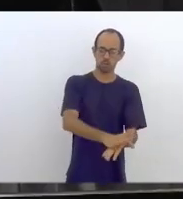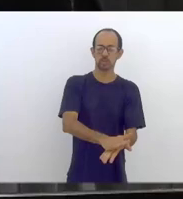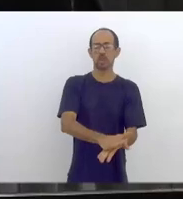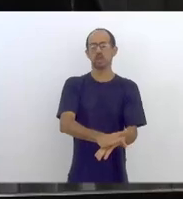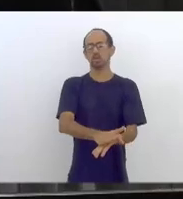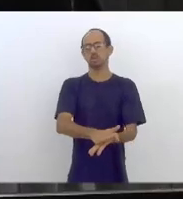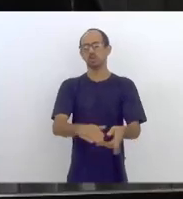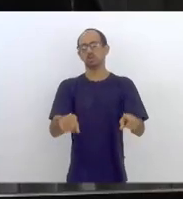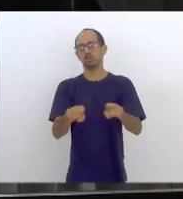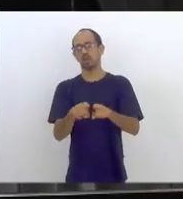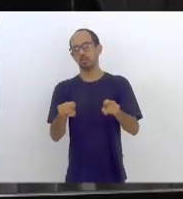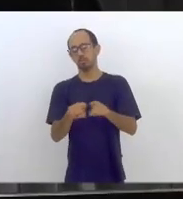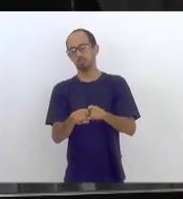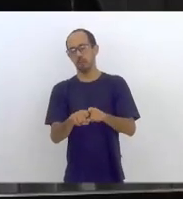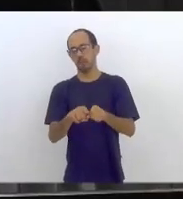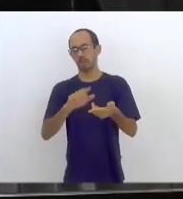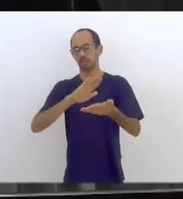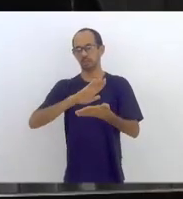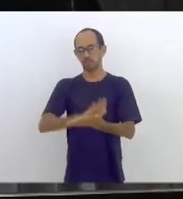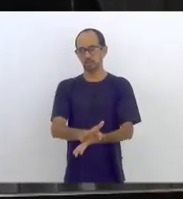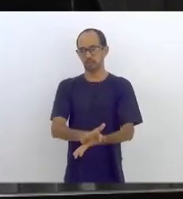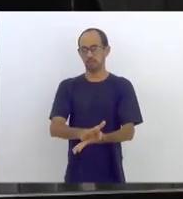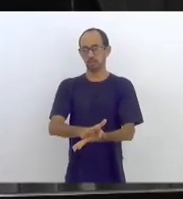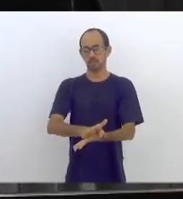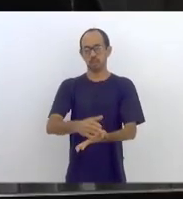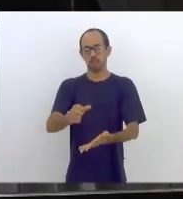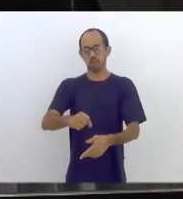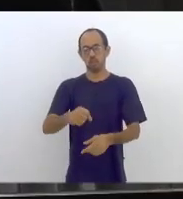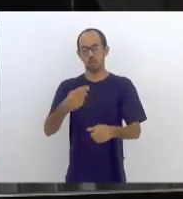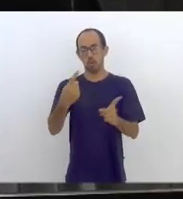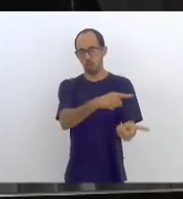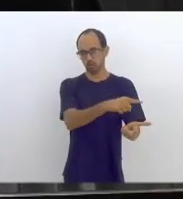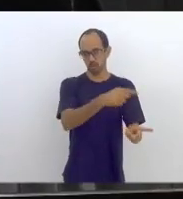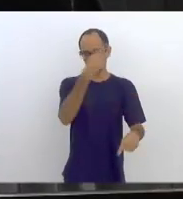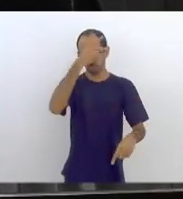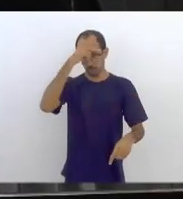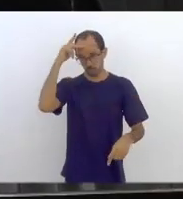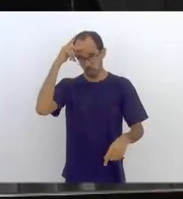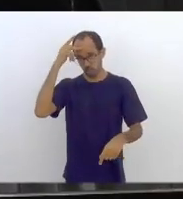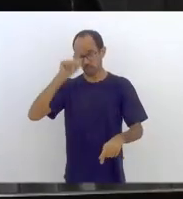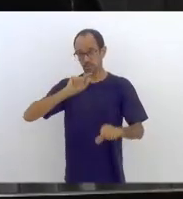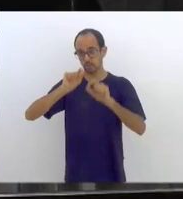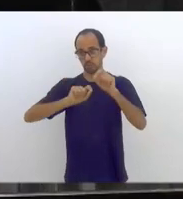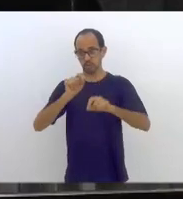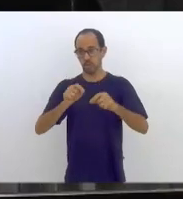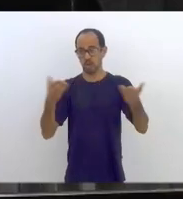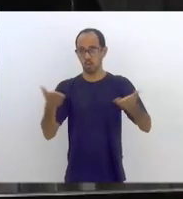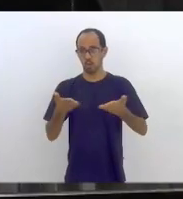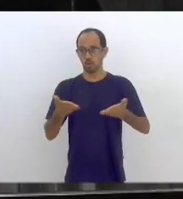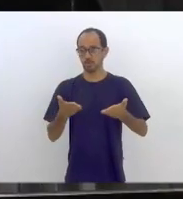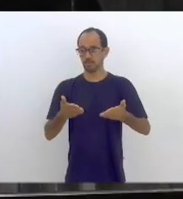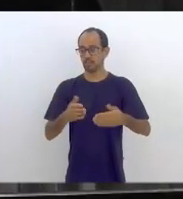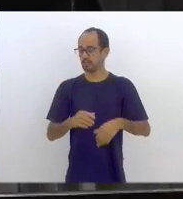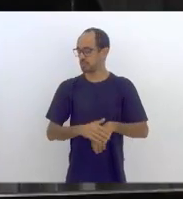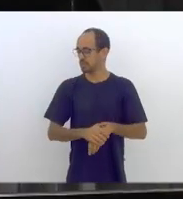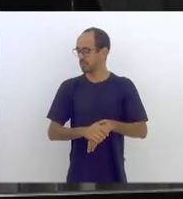e também discriminação contra as pessoas aqueles e aquelas que hoje